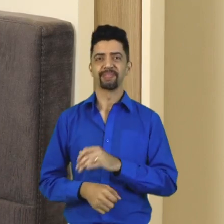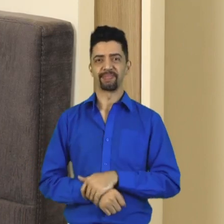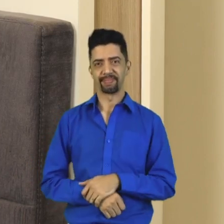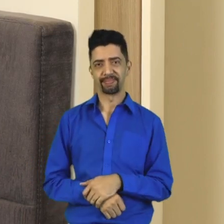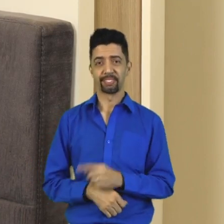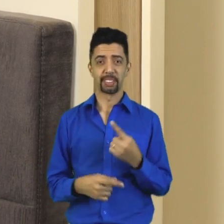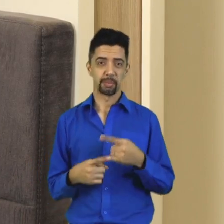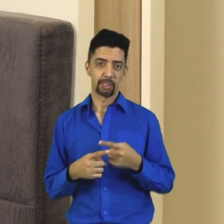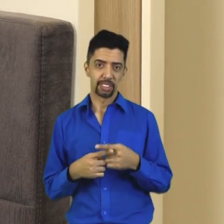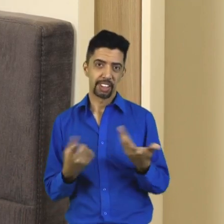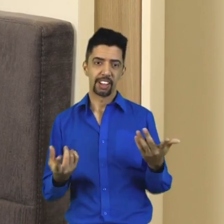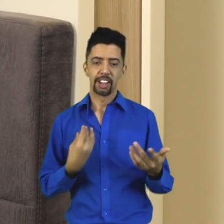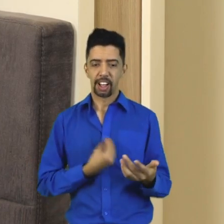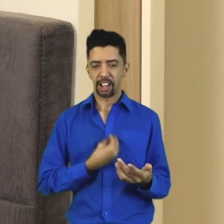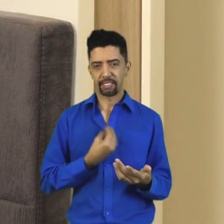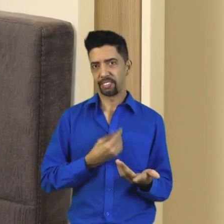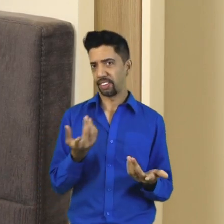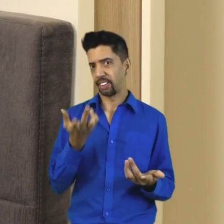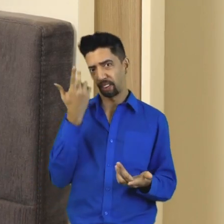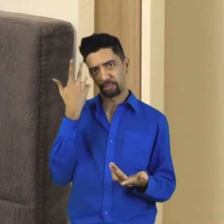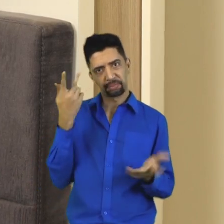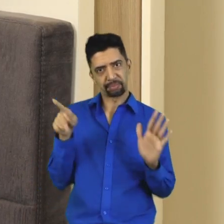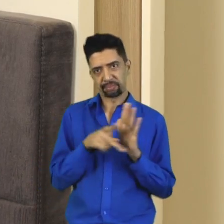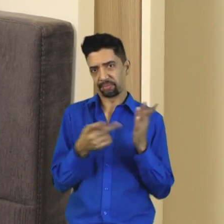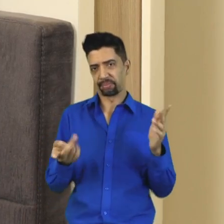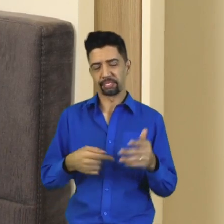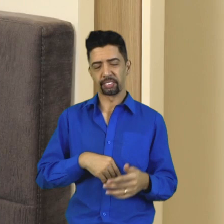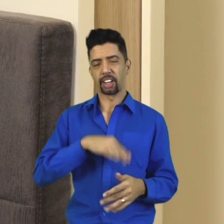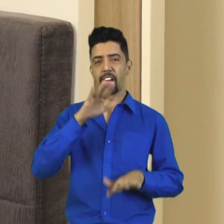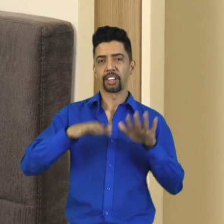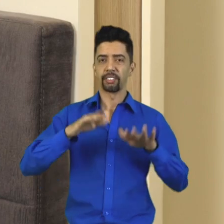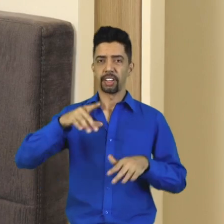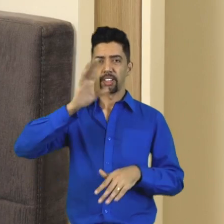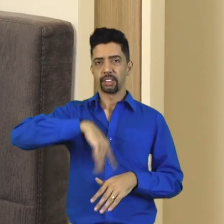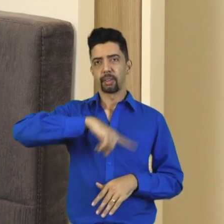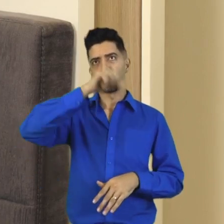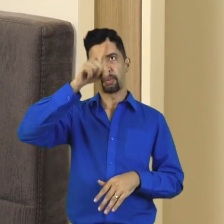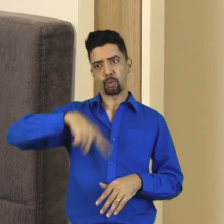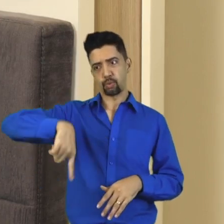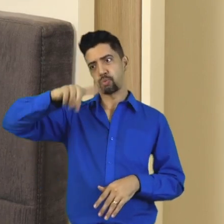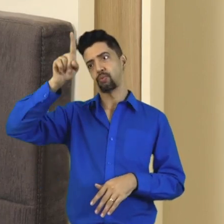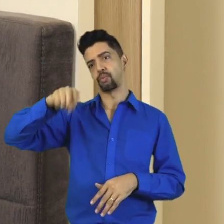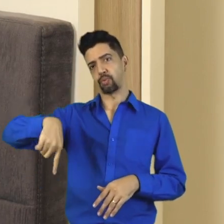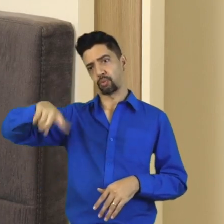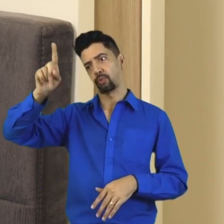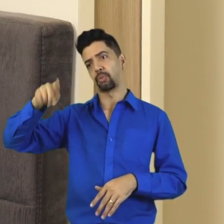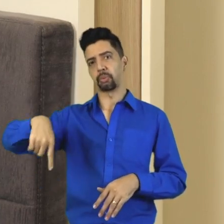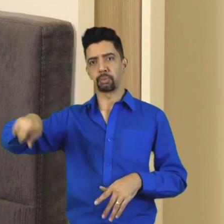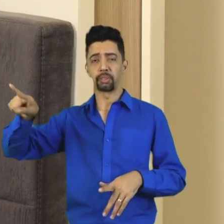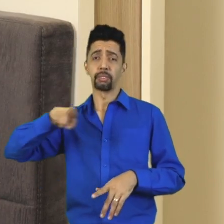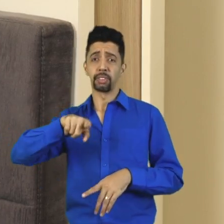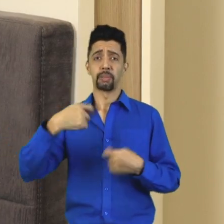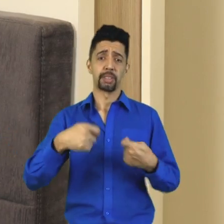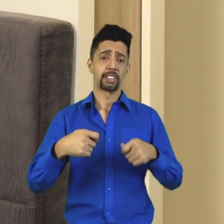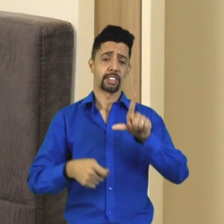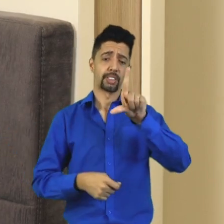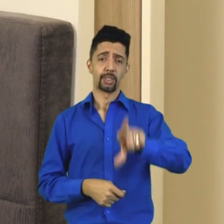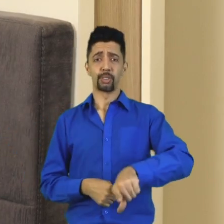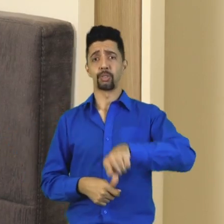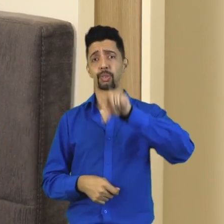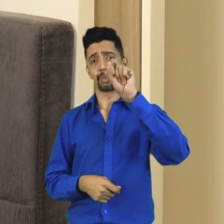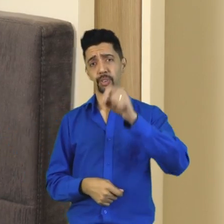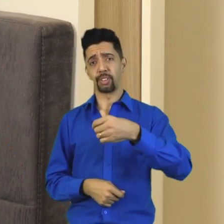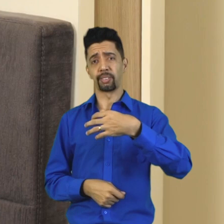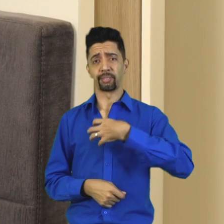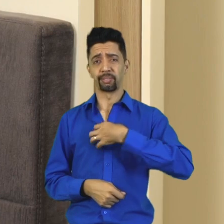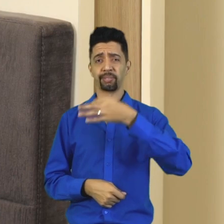vida é assim, são ondas, né? São momentos que você sobe e desce e você precisa fazer as suas